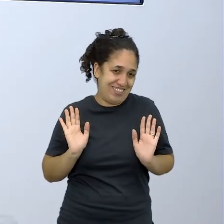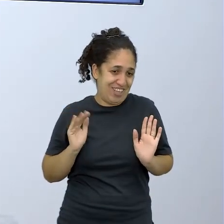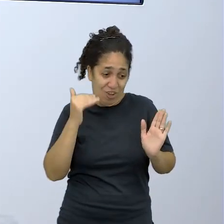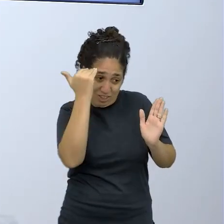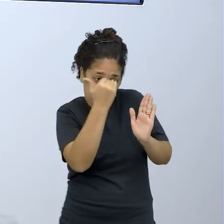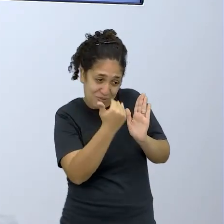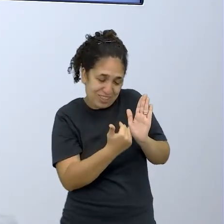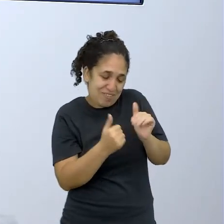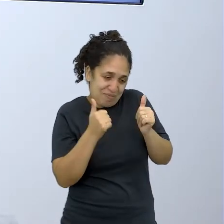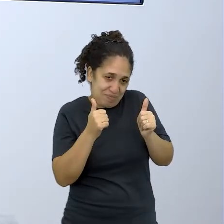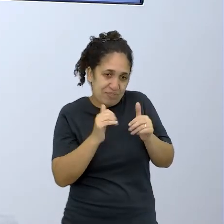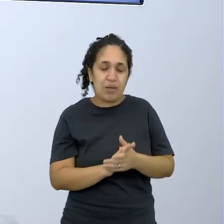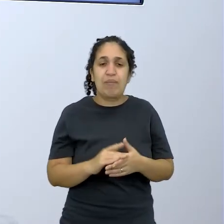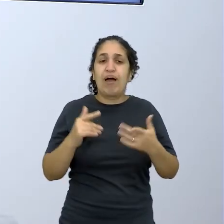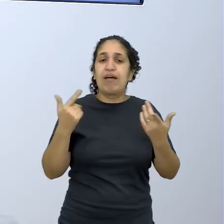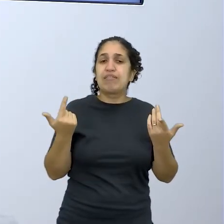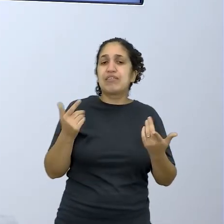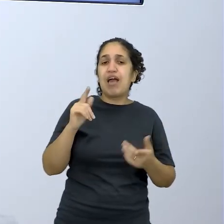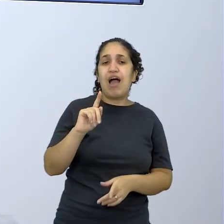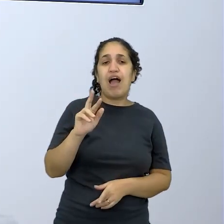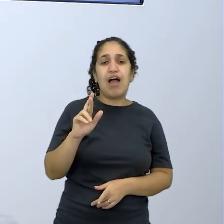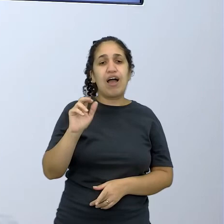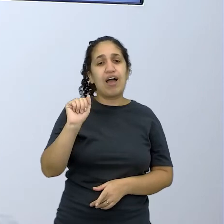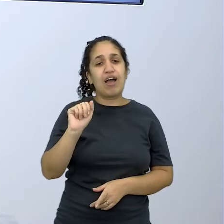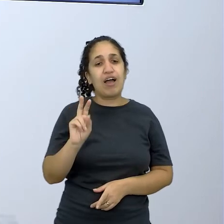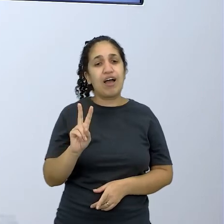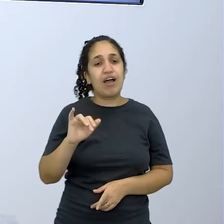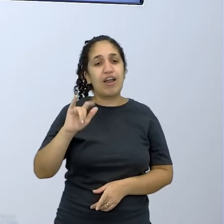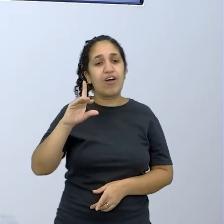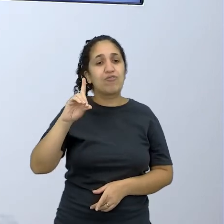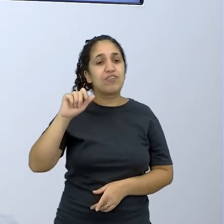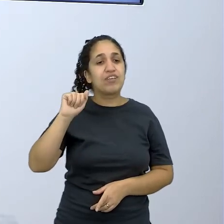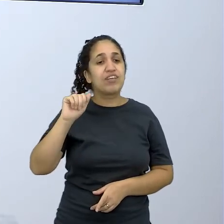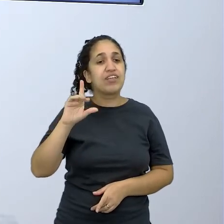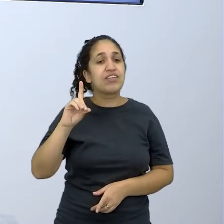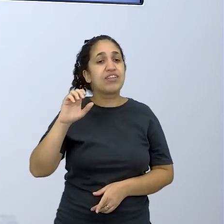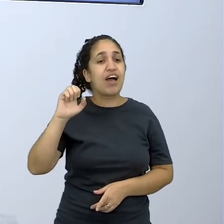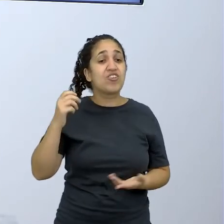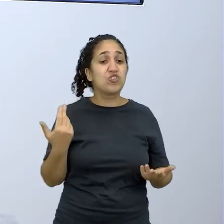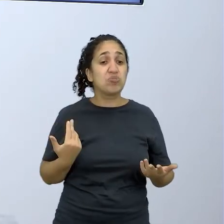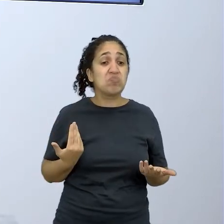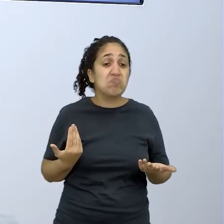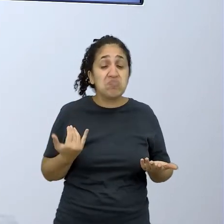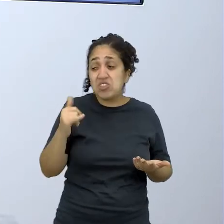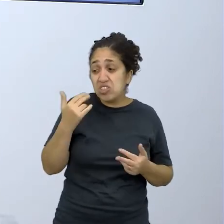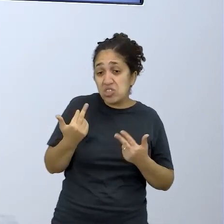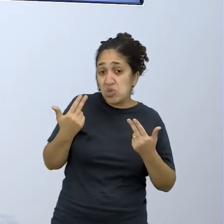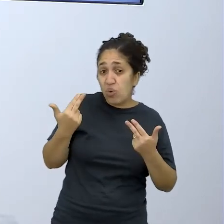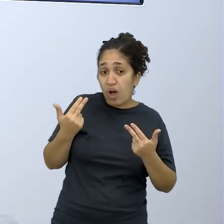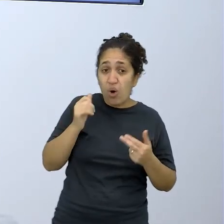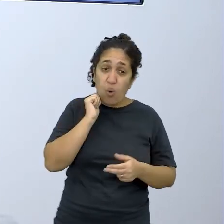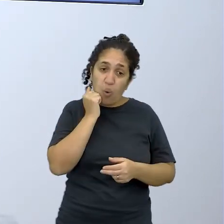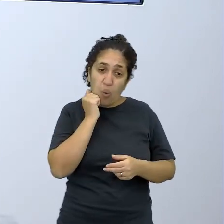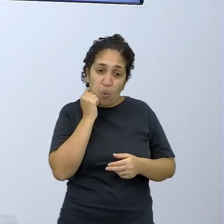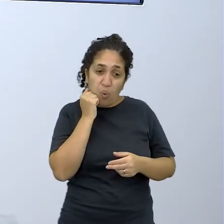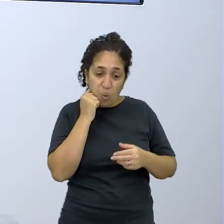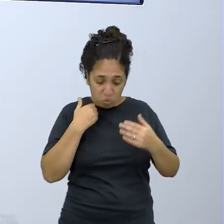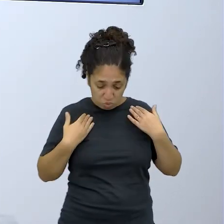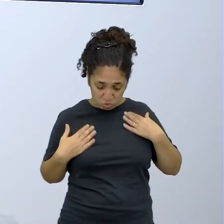legal. Mas e a gravidade desse lugar? Porque se a gravidade for a mesma, a estrutura óssea dessa